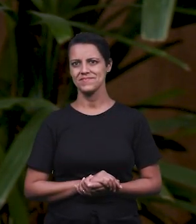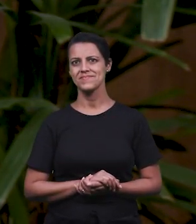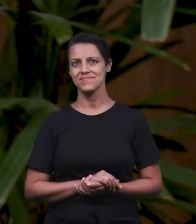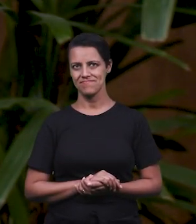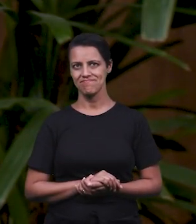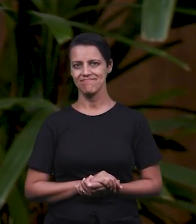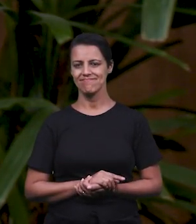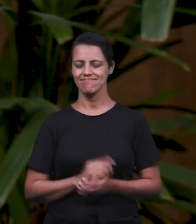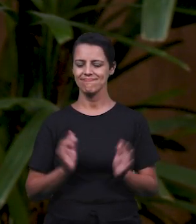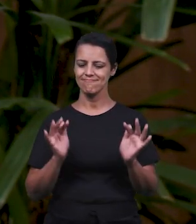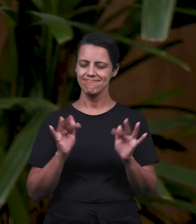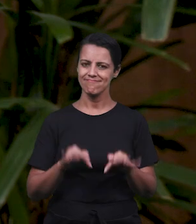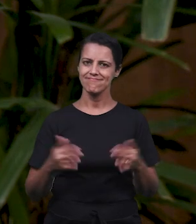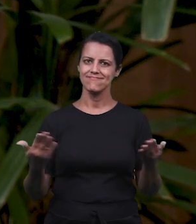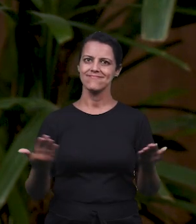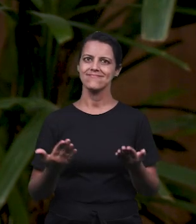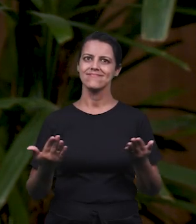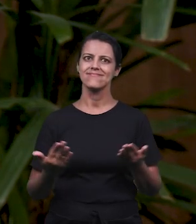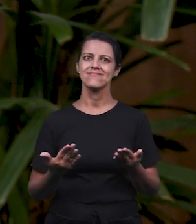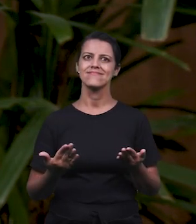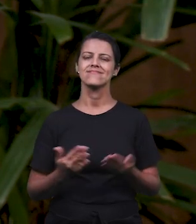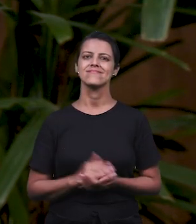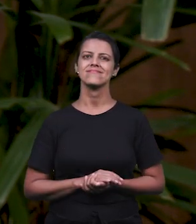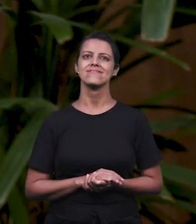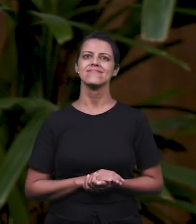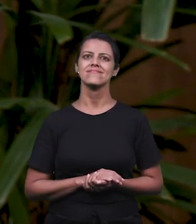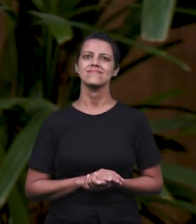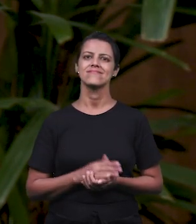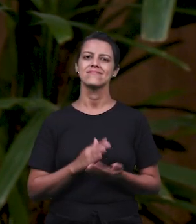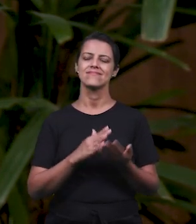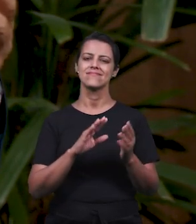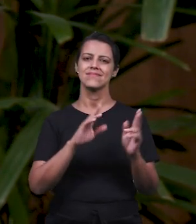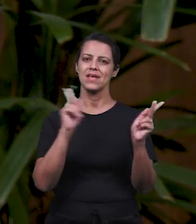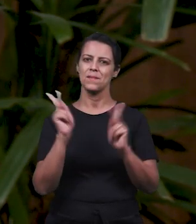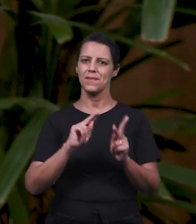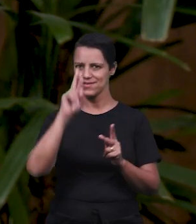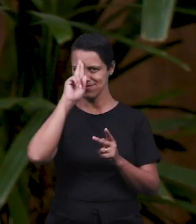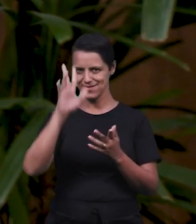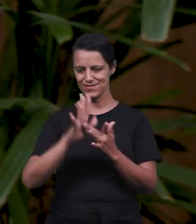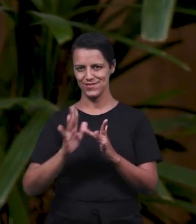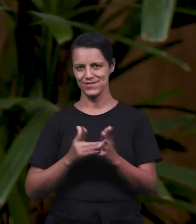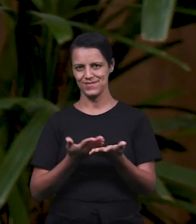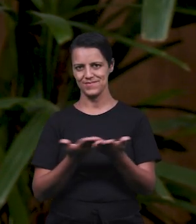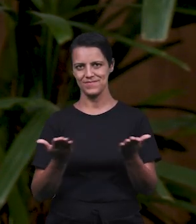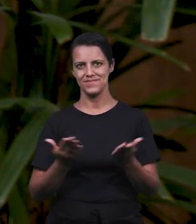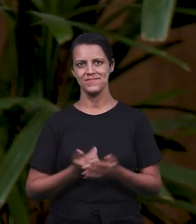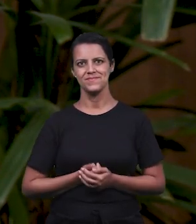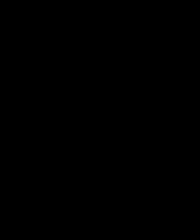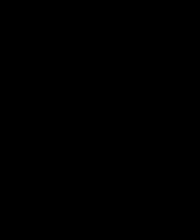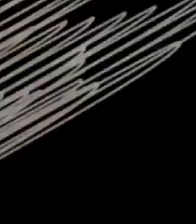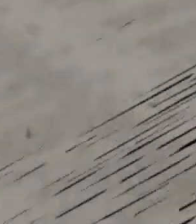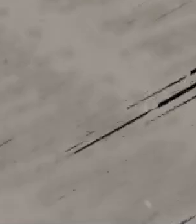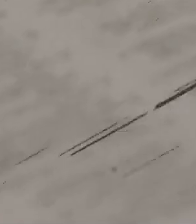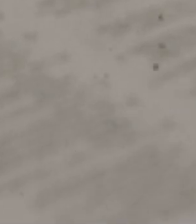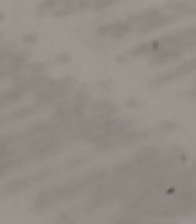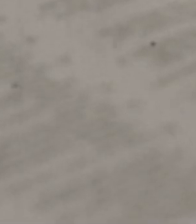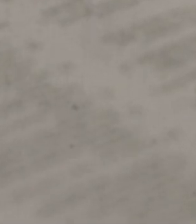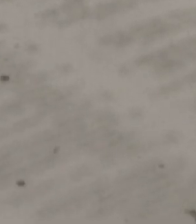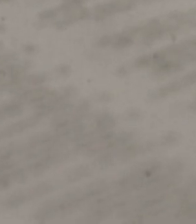assistem. Nós estamos encerrando, portanto, e despedimos de todos com a paz do Senhor Jesus.